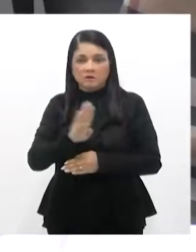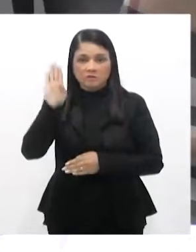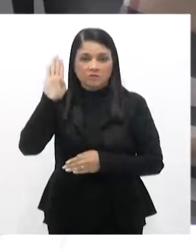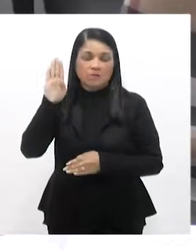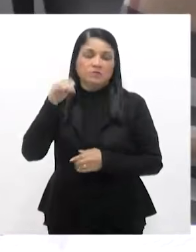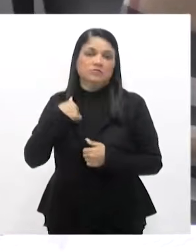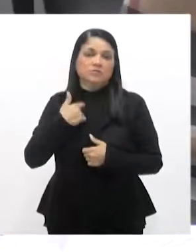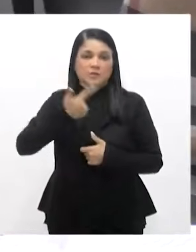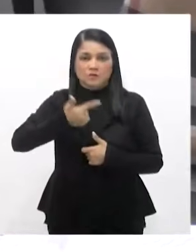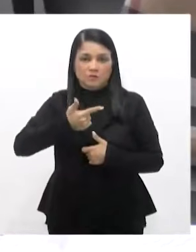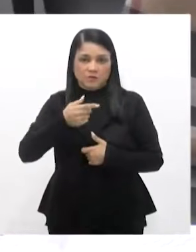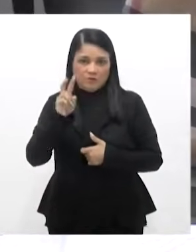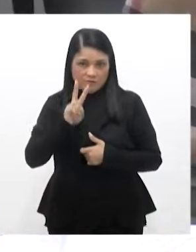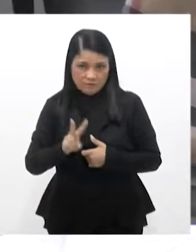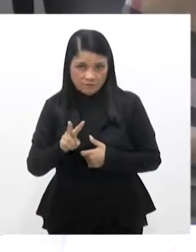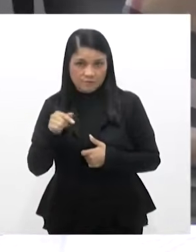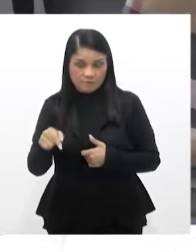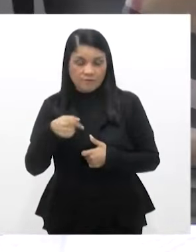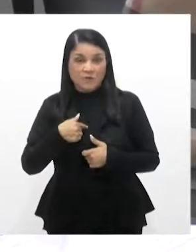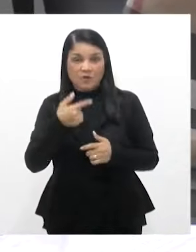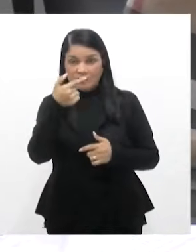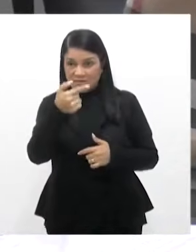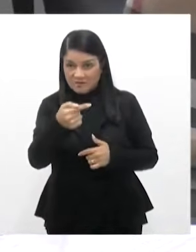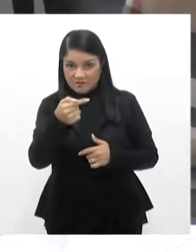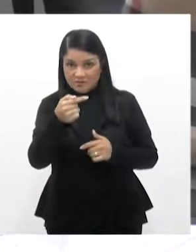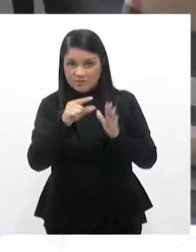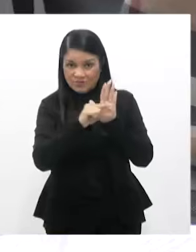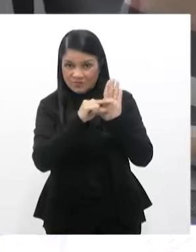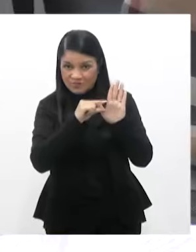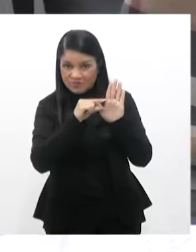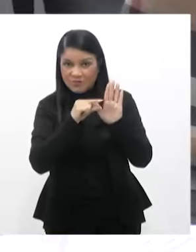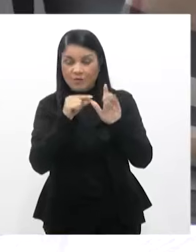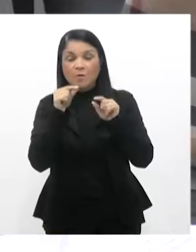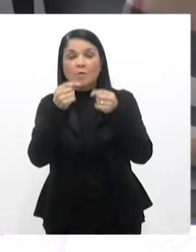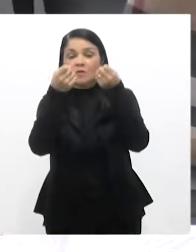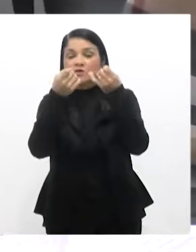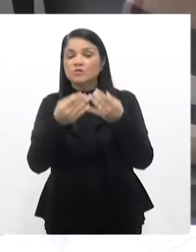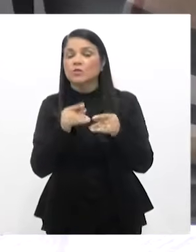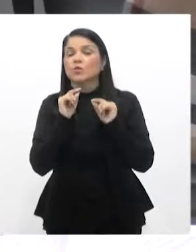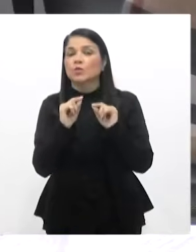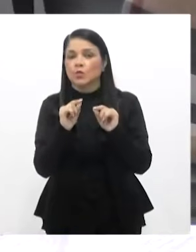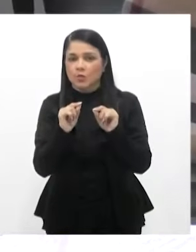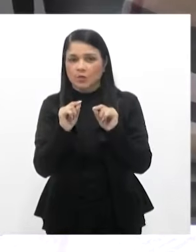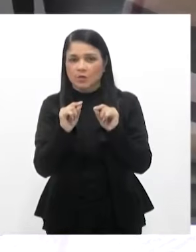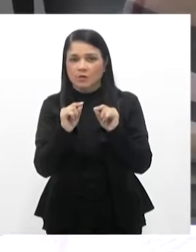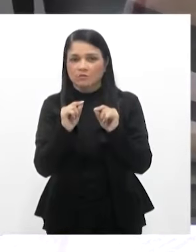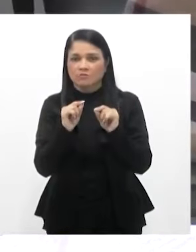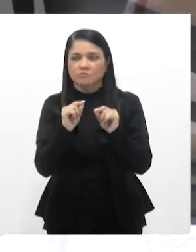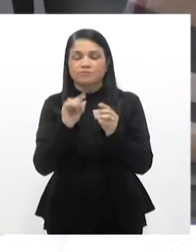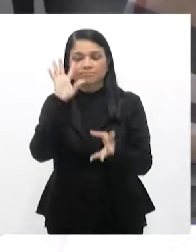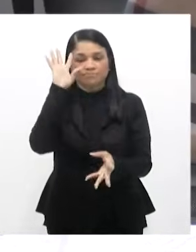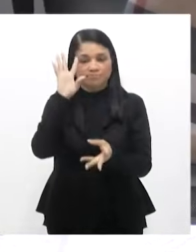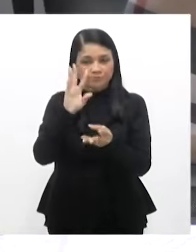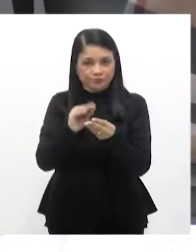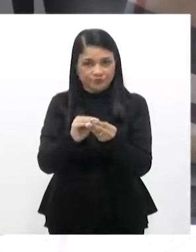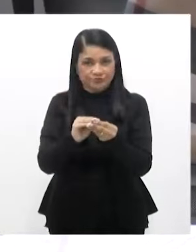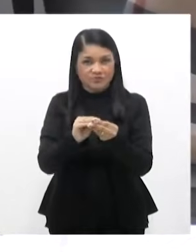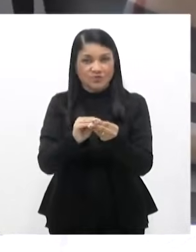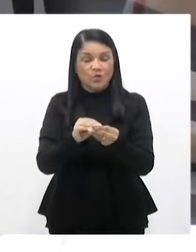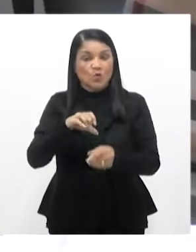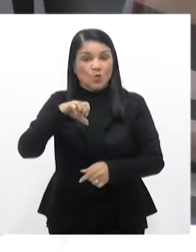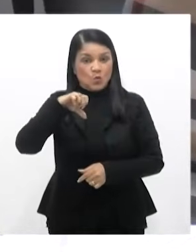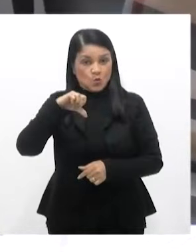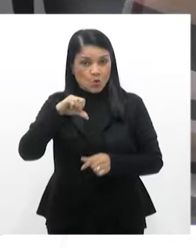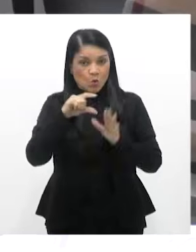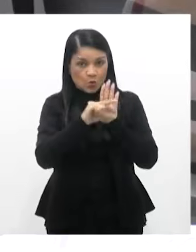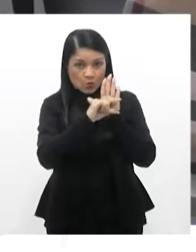reeleição. Aqui, o 7º faz um panorama mais geral. Aí, quando vai no 9º,